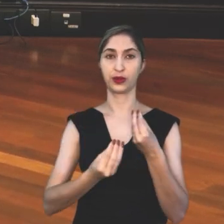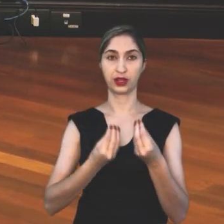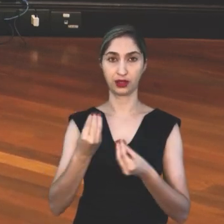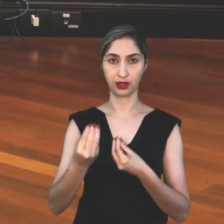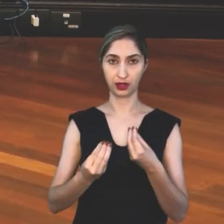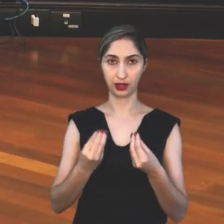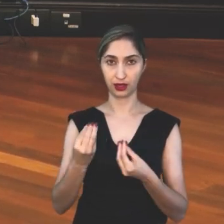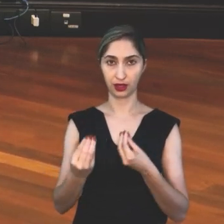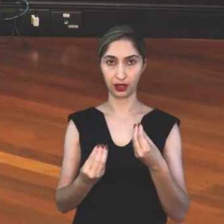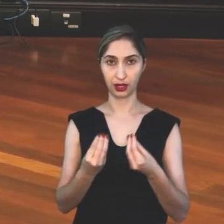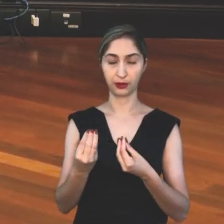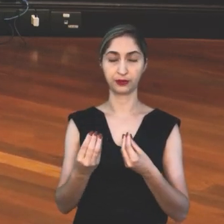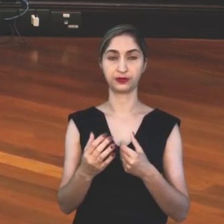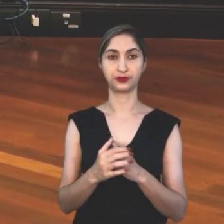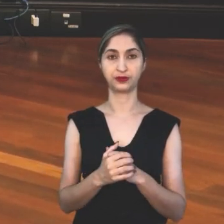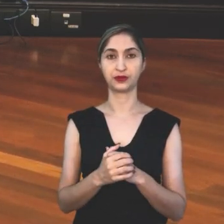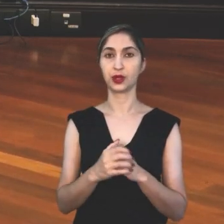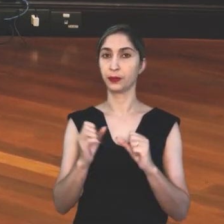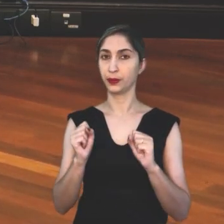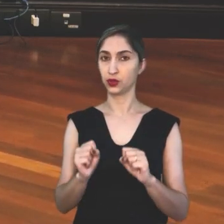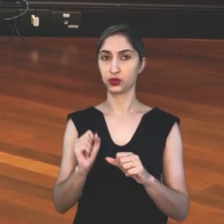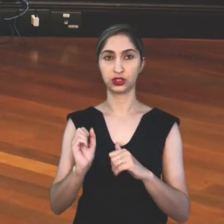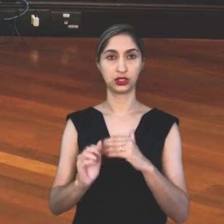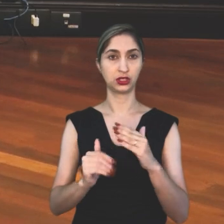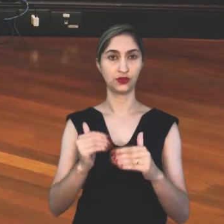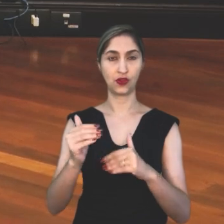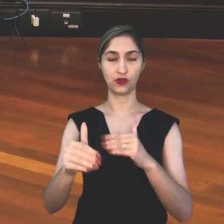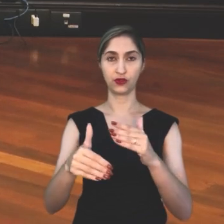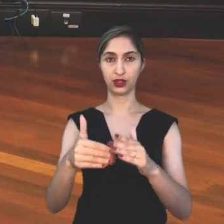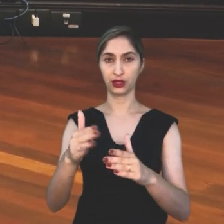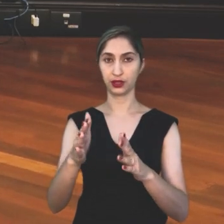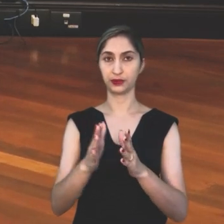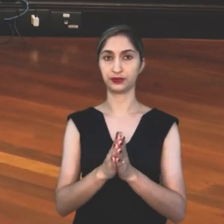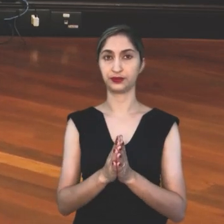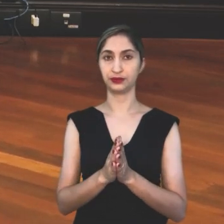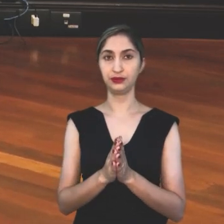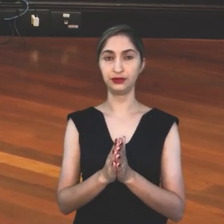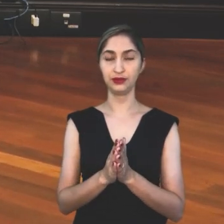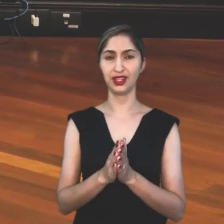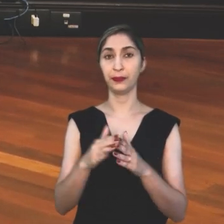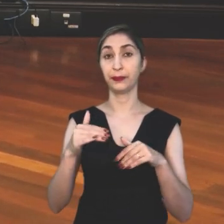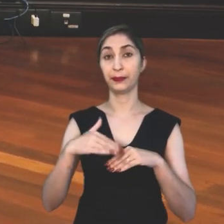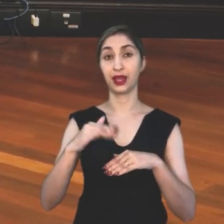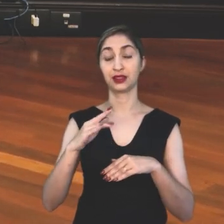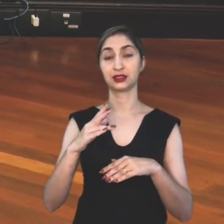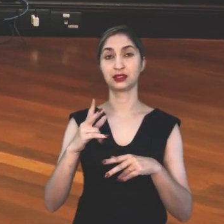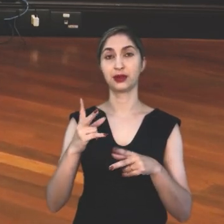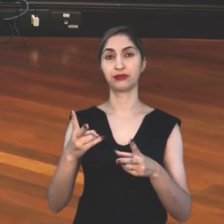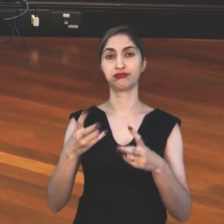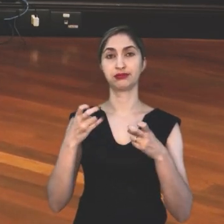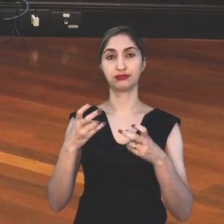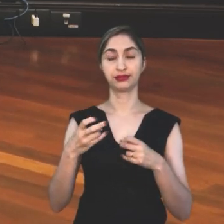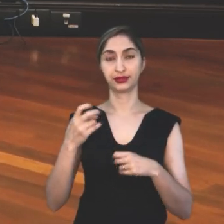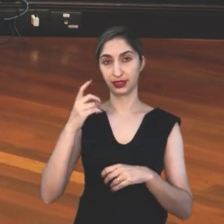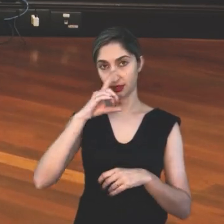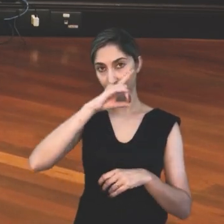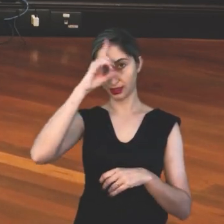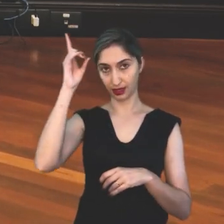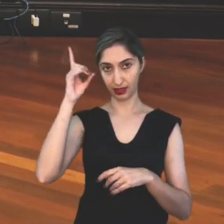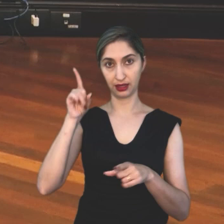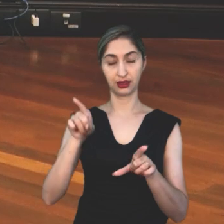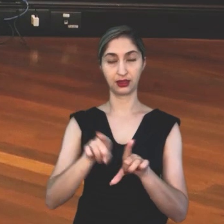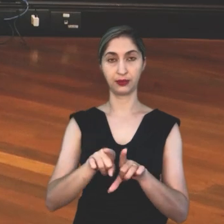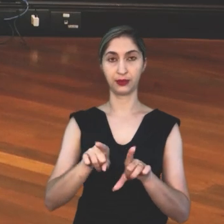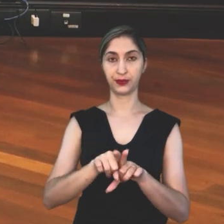uma ideia mesmo, né, das possibilidades, mas aí, né, vocês vão desenvolvendo, mais para abrir caminhos